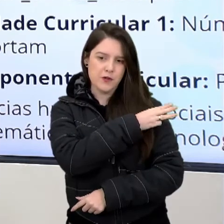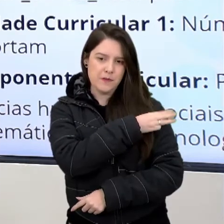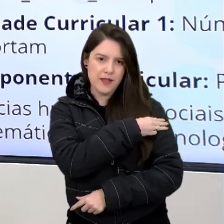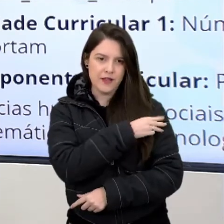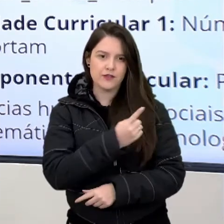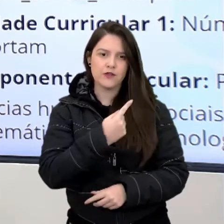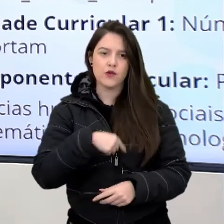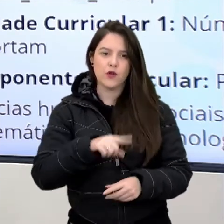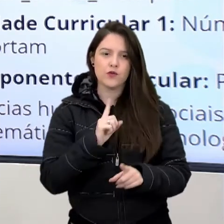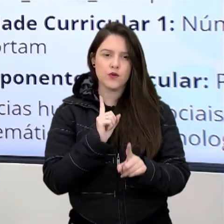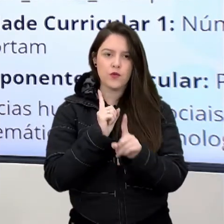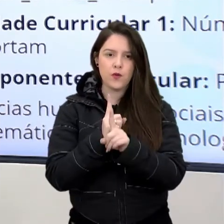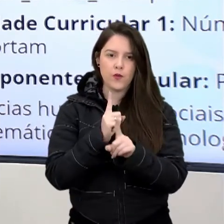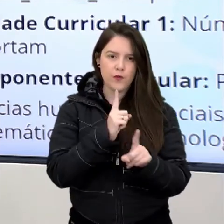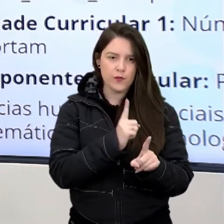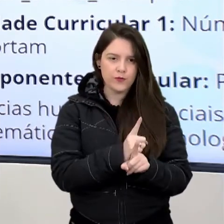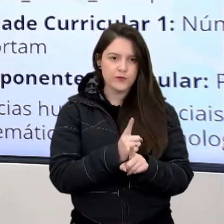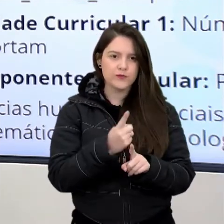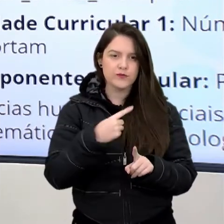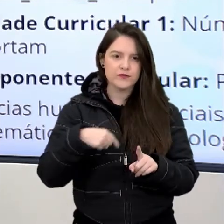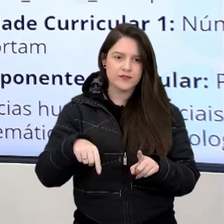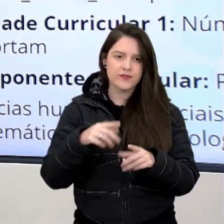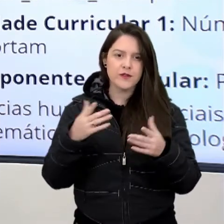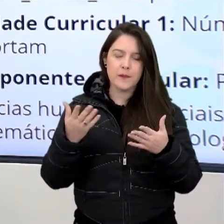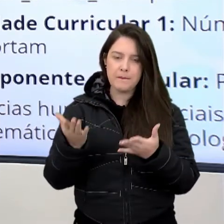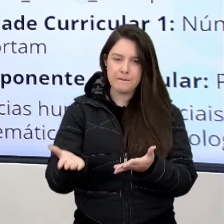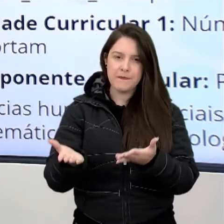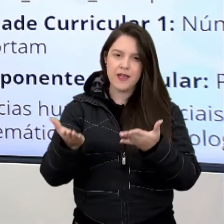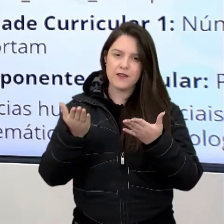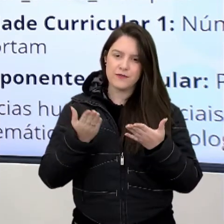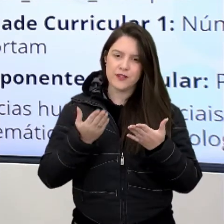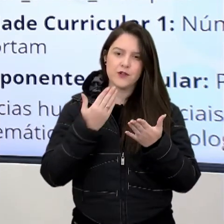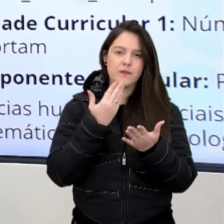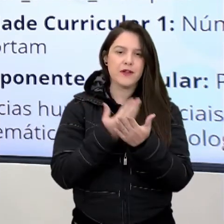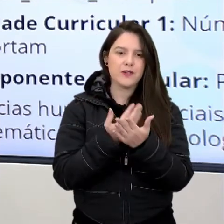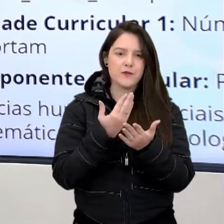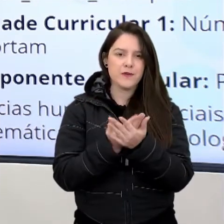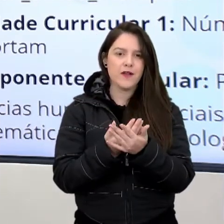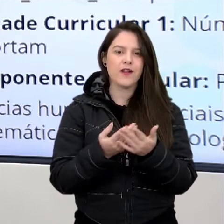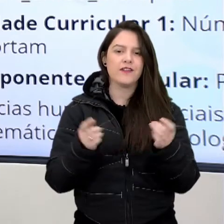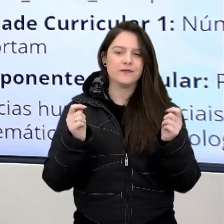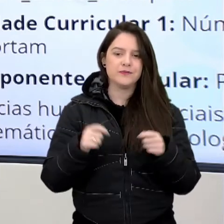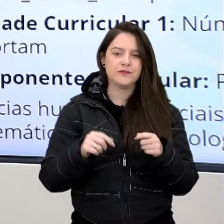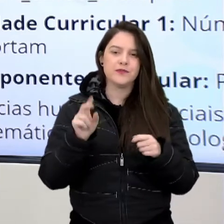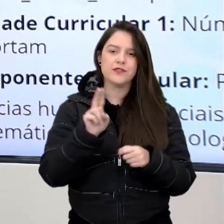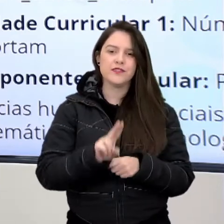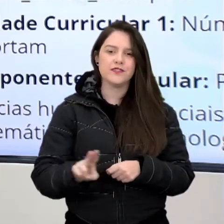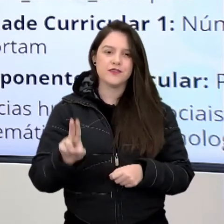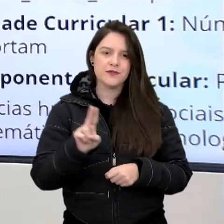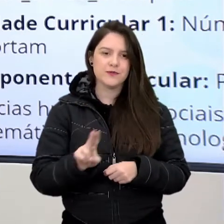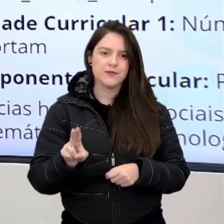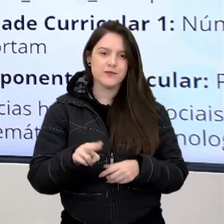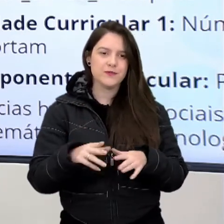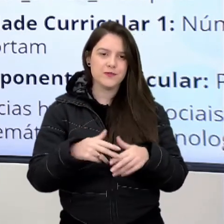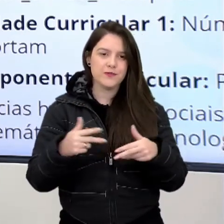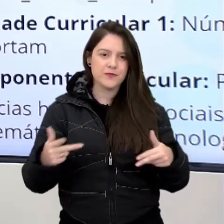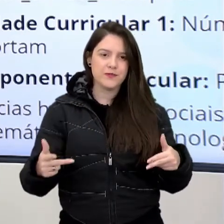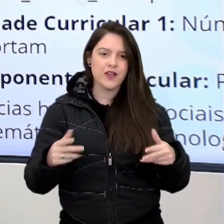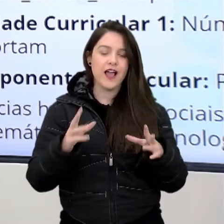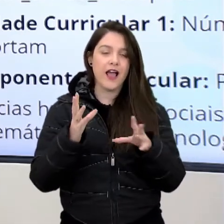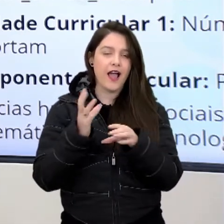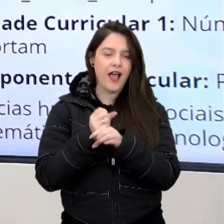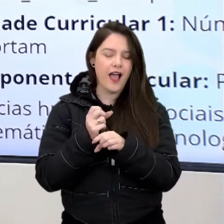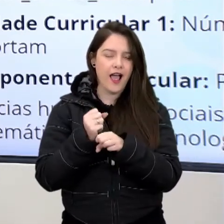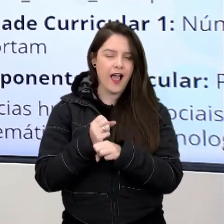nosso novo ensino médio. Sejam todos muito bem-vindos à nossa aula. Daremos continuidade hoje aí falando mais um pouco sobre os cálculos